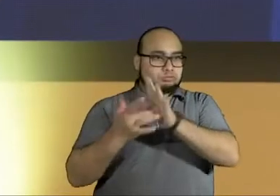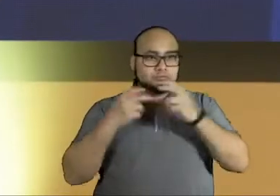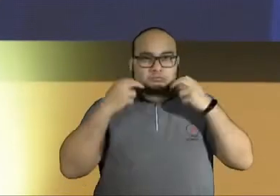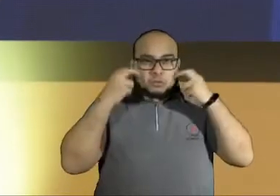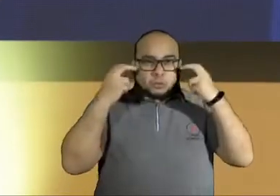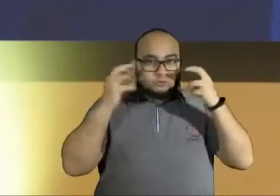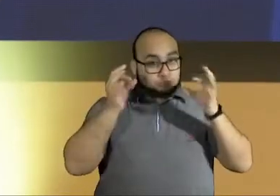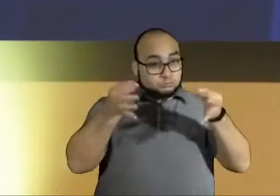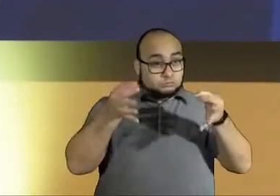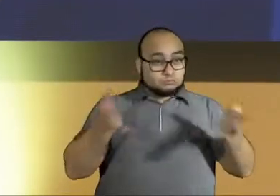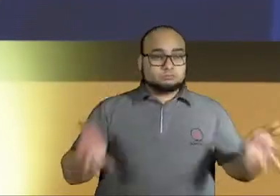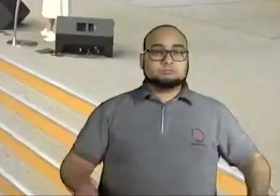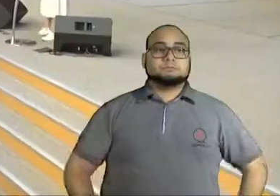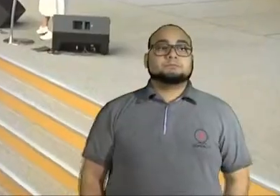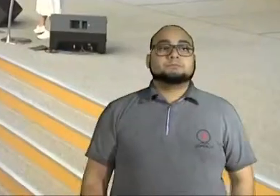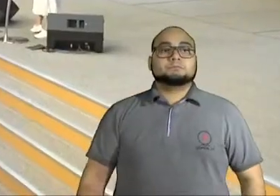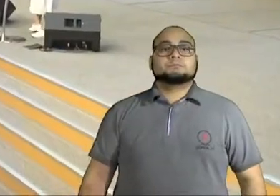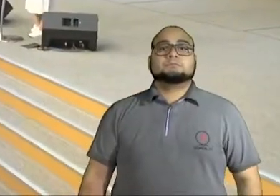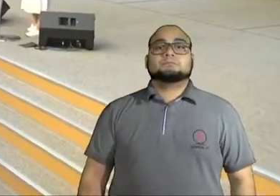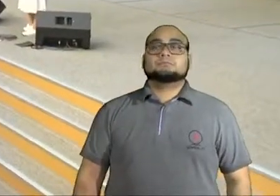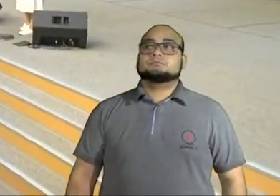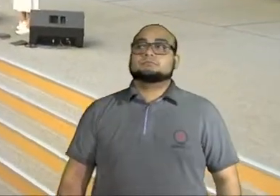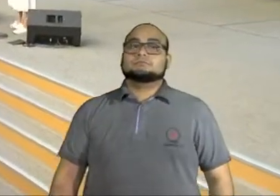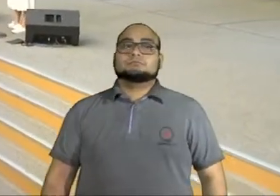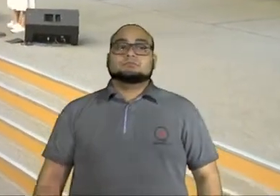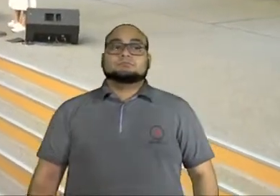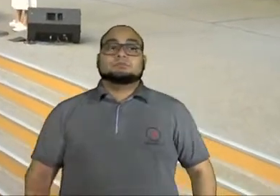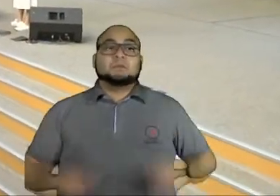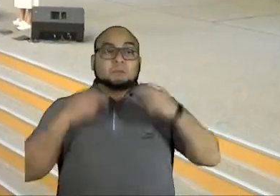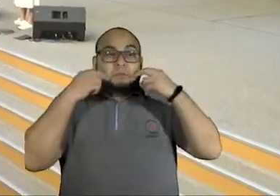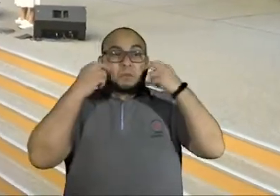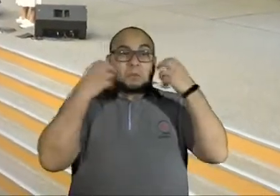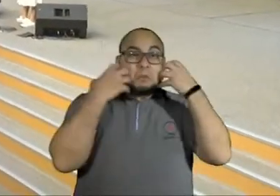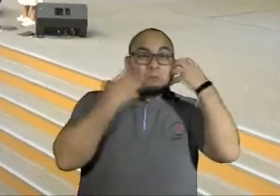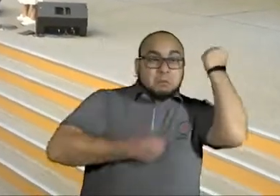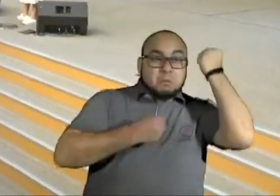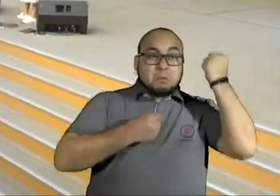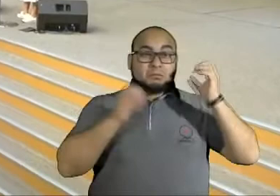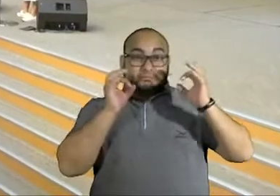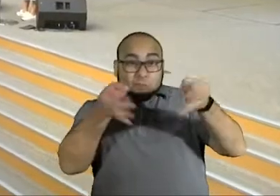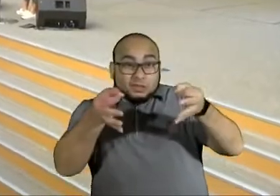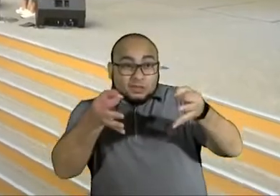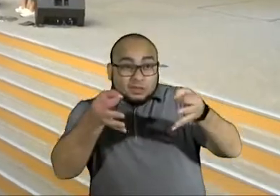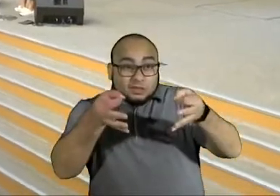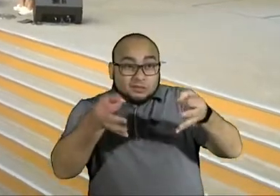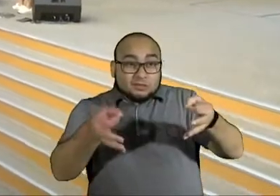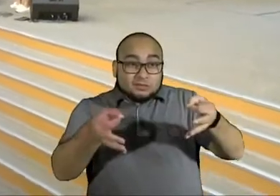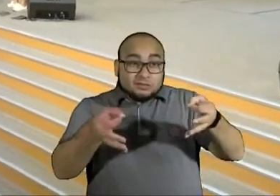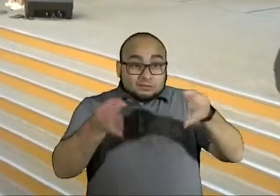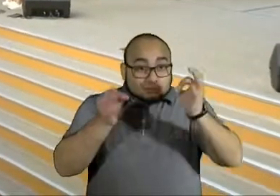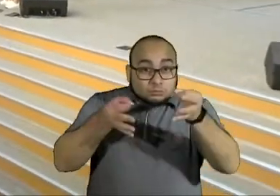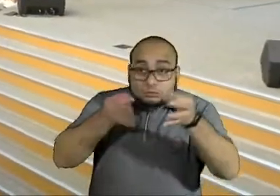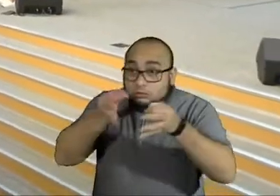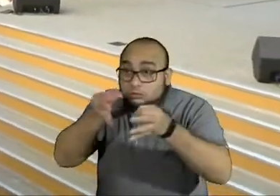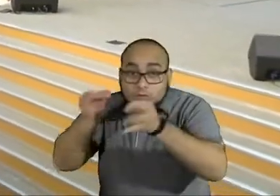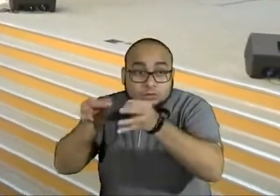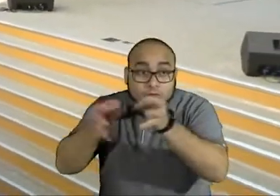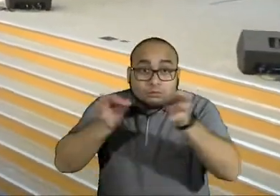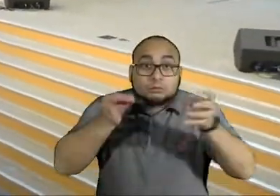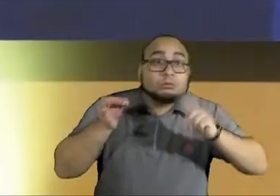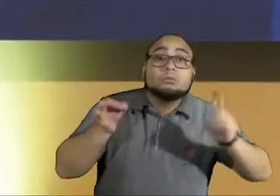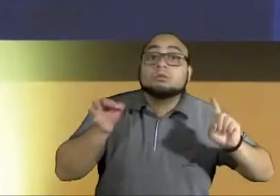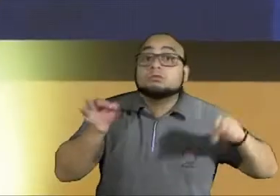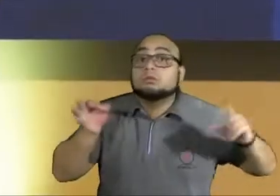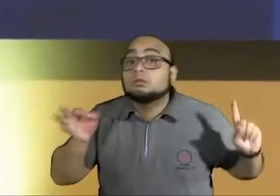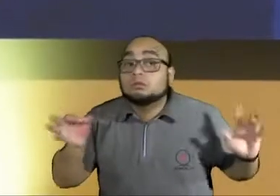lá, gente. É vitupério ou não é? É vergonhoso e constrangedor, sim ou não? Vem, igreja, sim ou não? Sim. Só